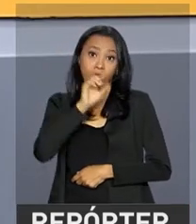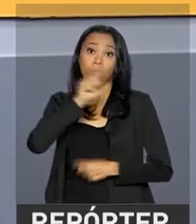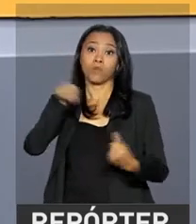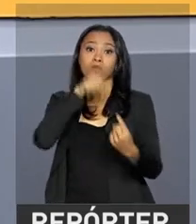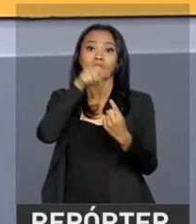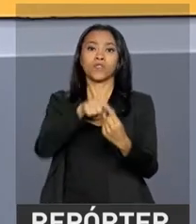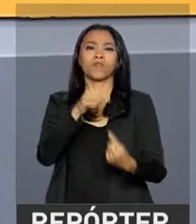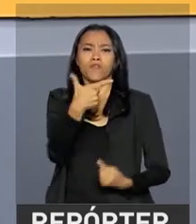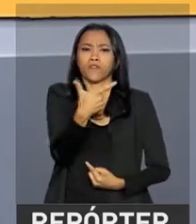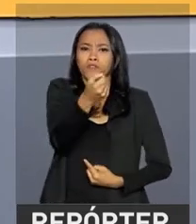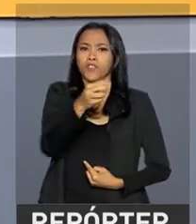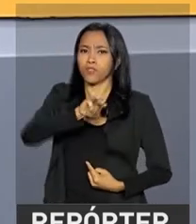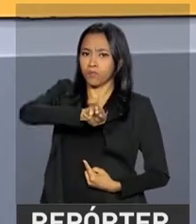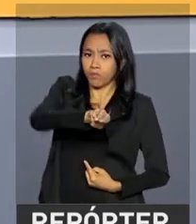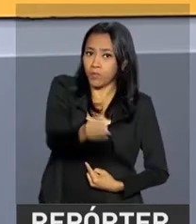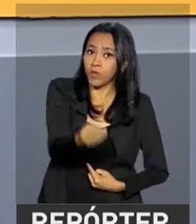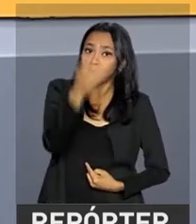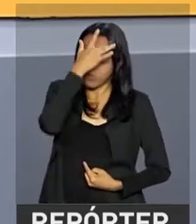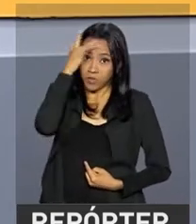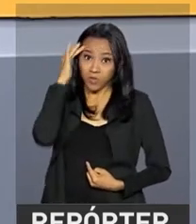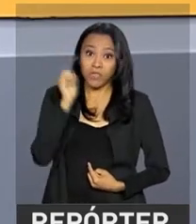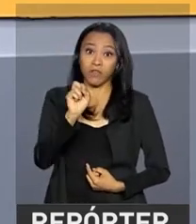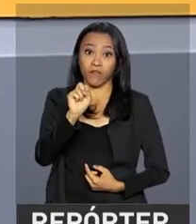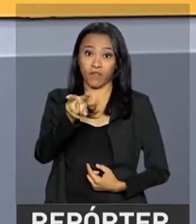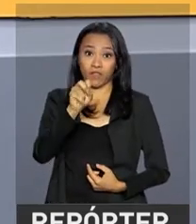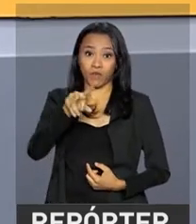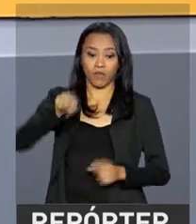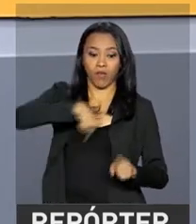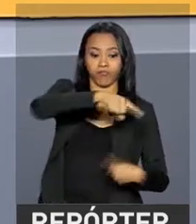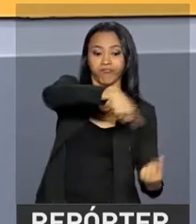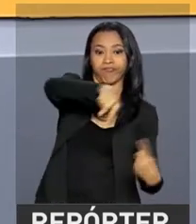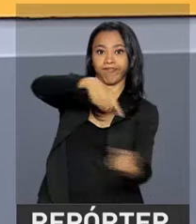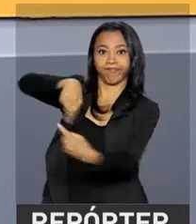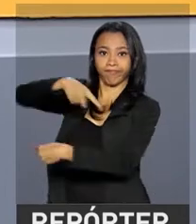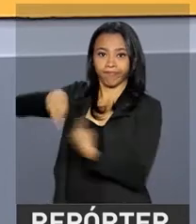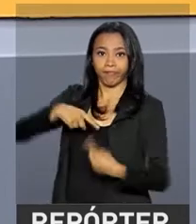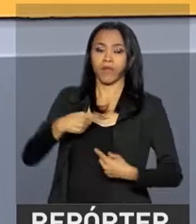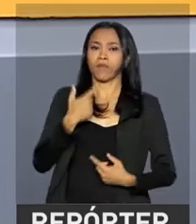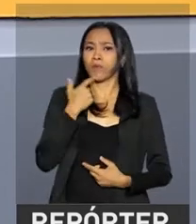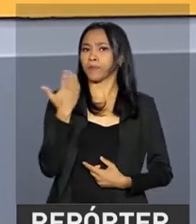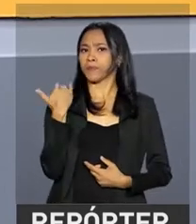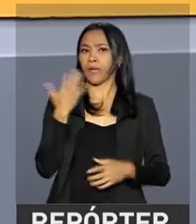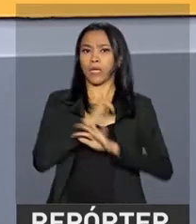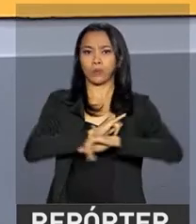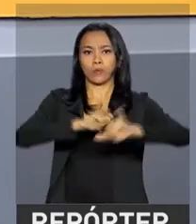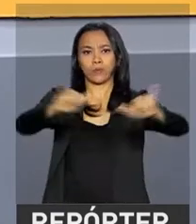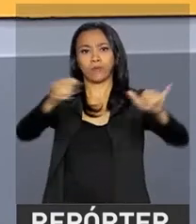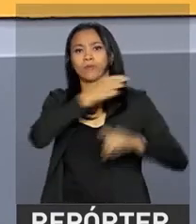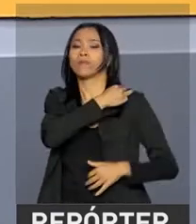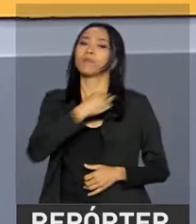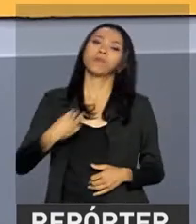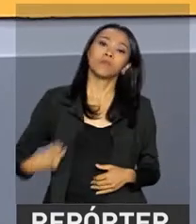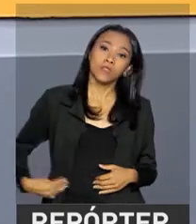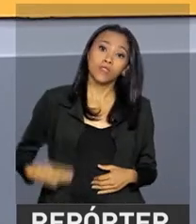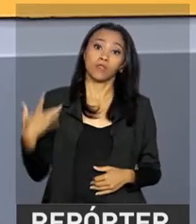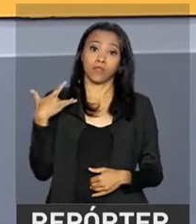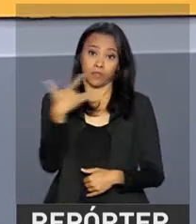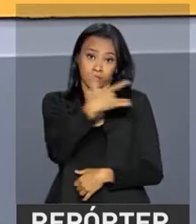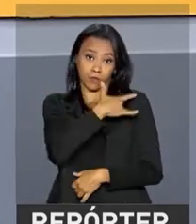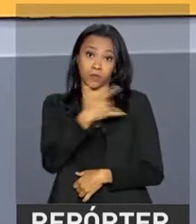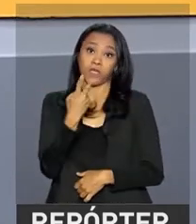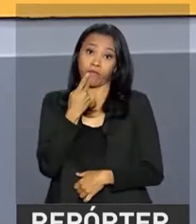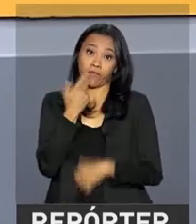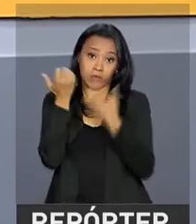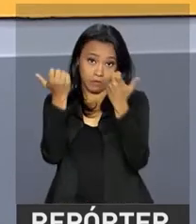em áreas onde o vírus está circulando a medida foi anunciada há pouco pelo ministro da saúde ricardo barros segundo ele a